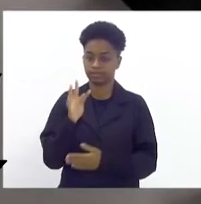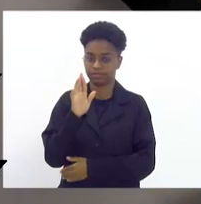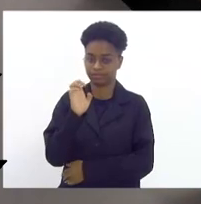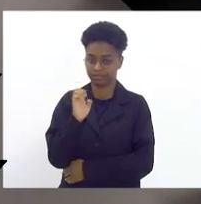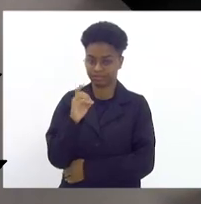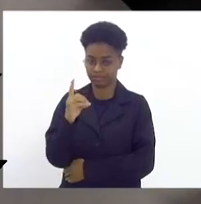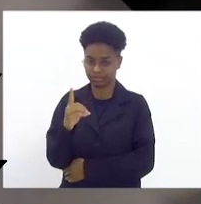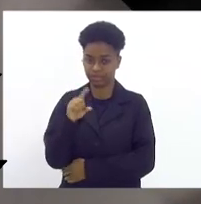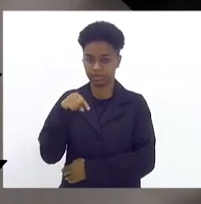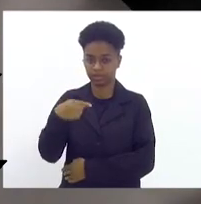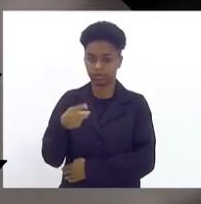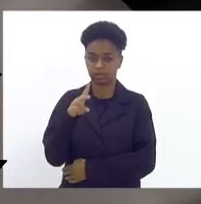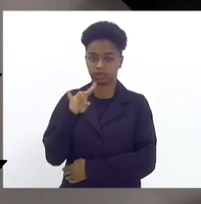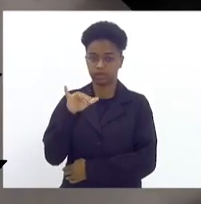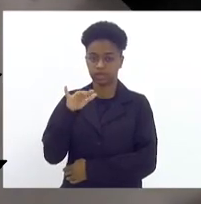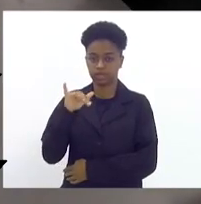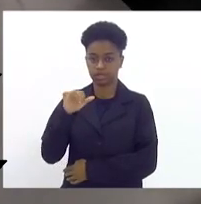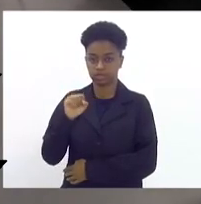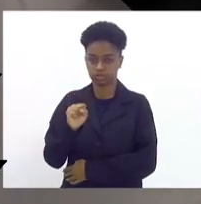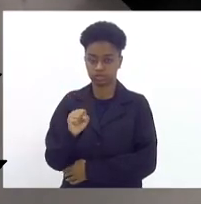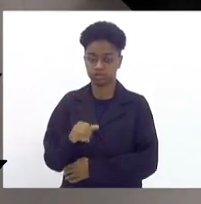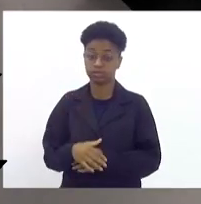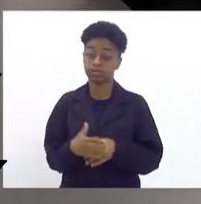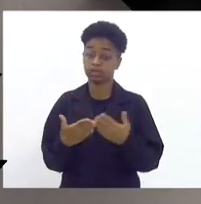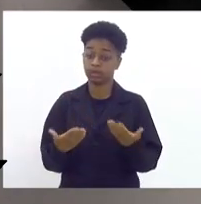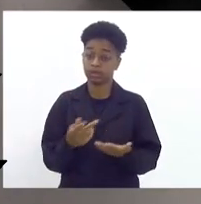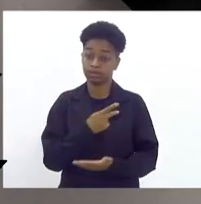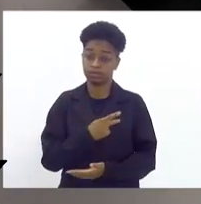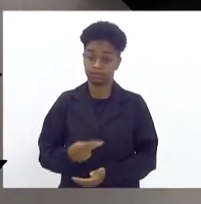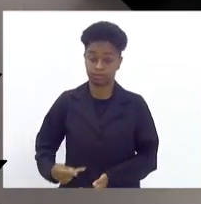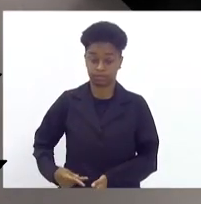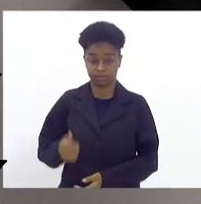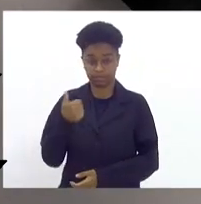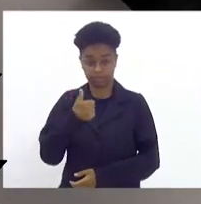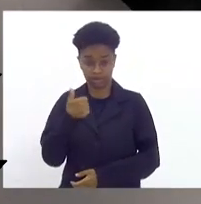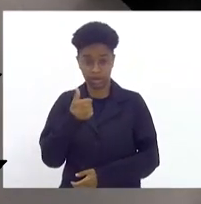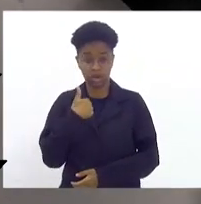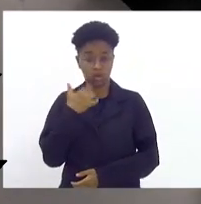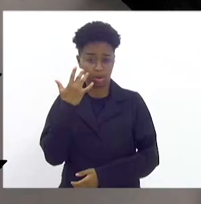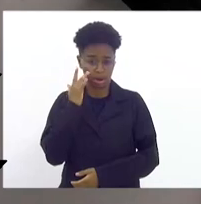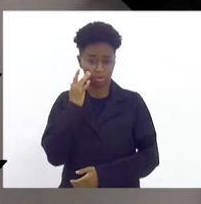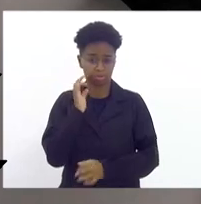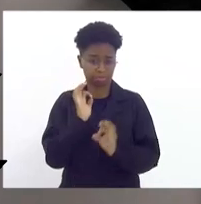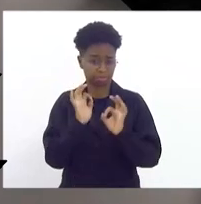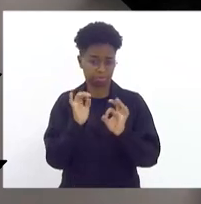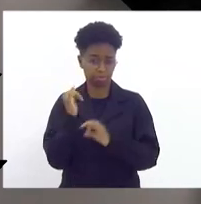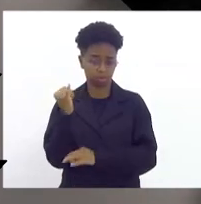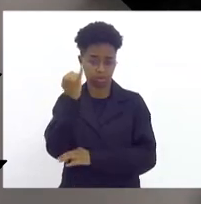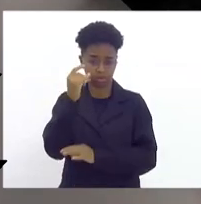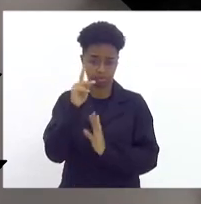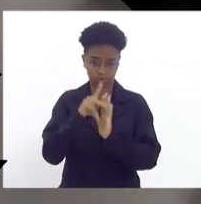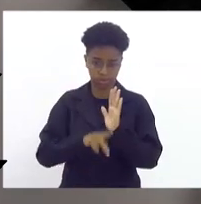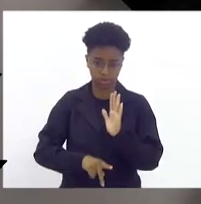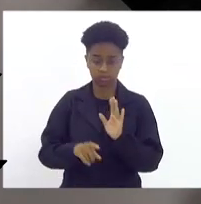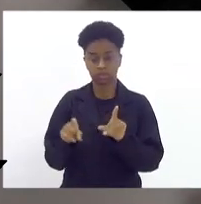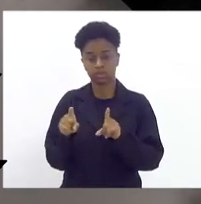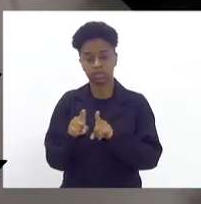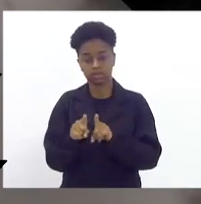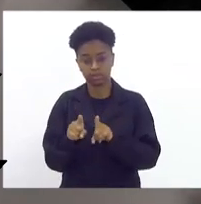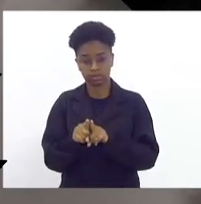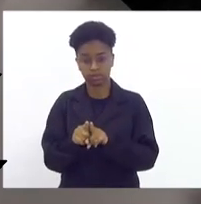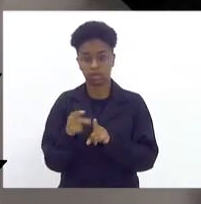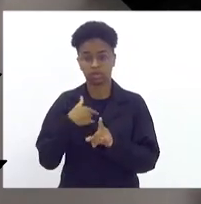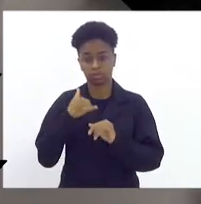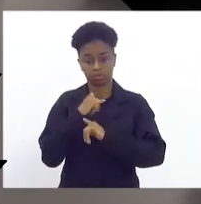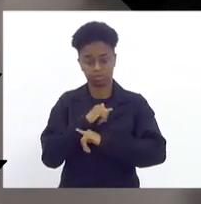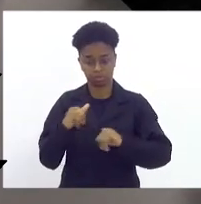deputado Vinícius Cozoleiro. Presidente, primeiro, acho extremamente meritório o projeto e também já declaro meu